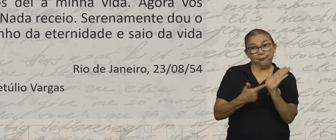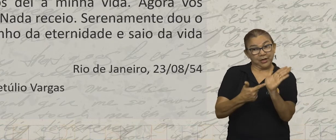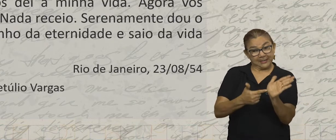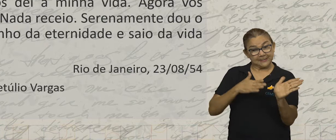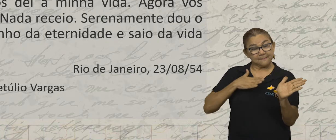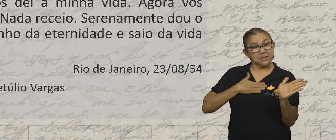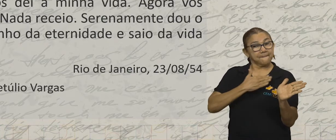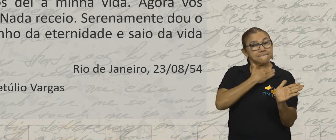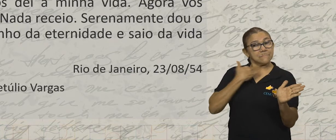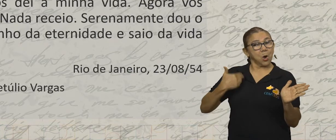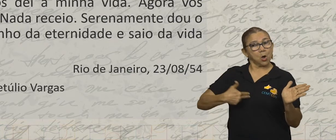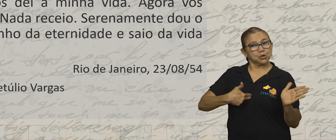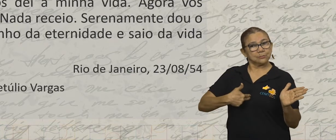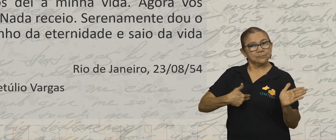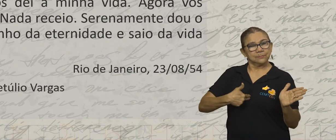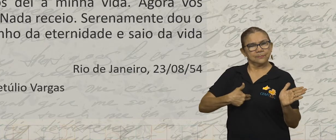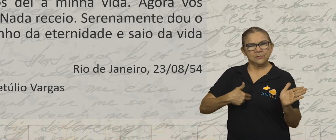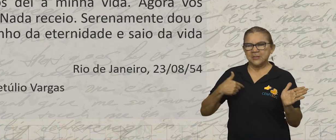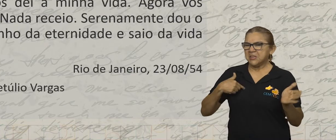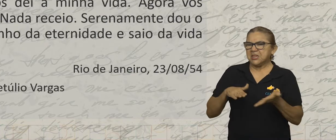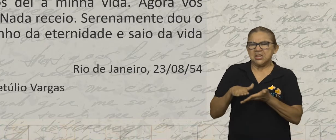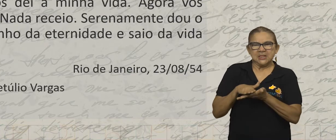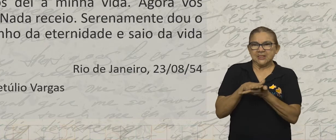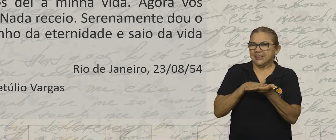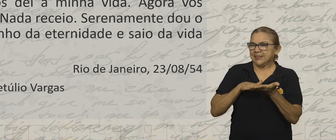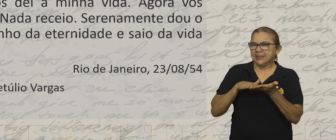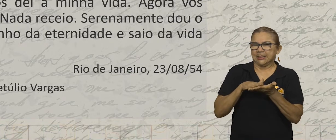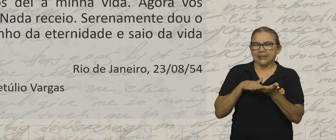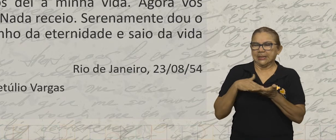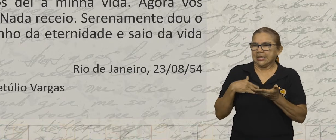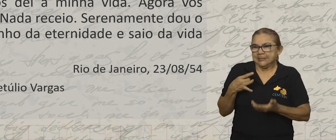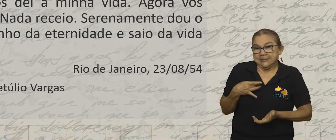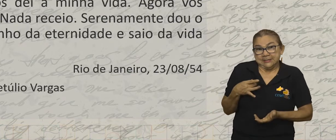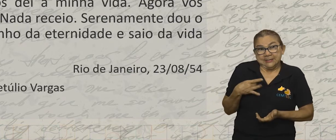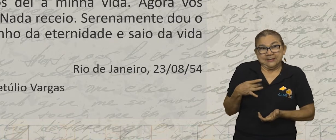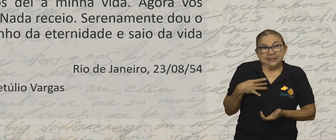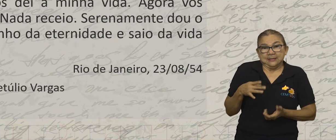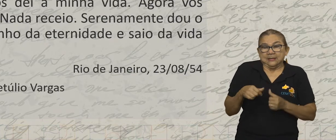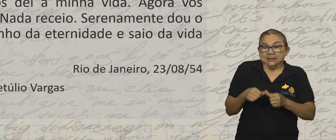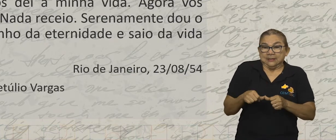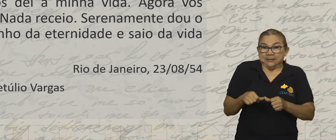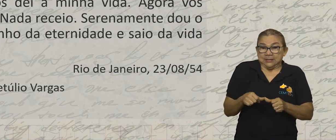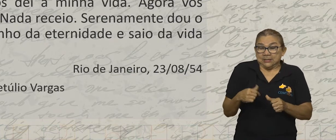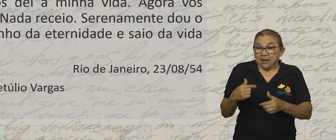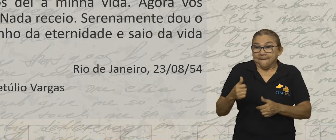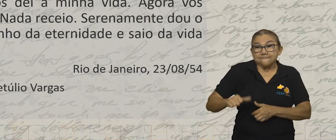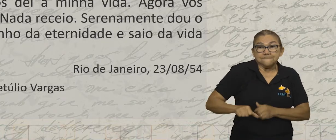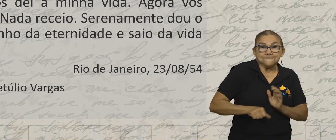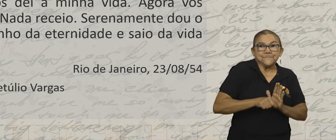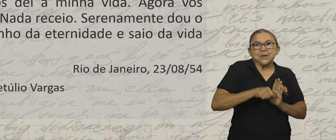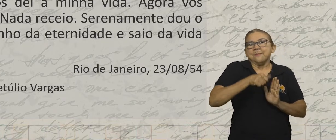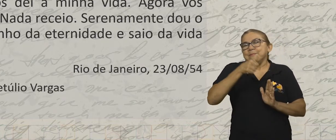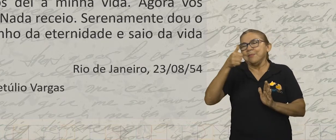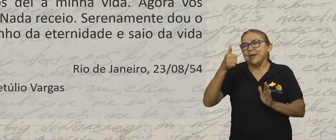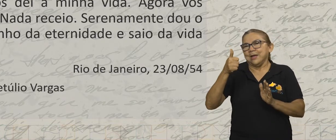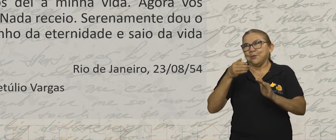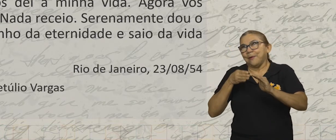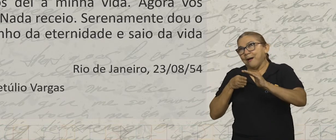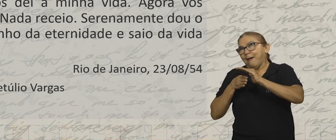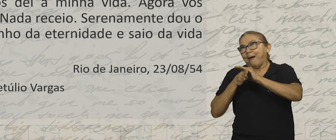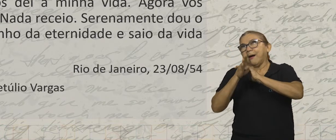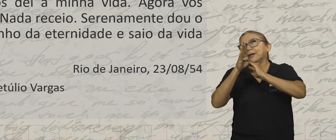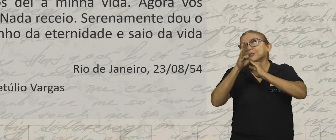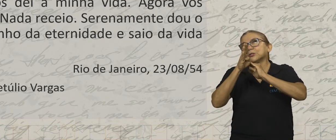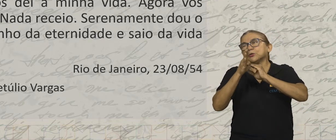morte. Nada receio. Serenamente dou o primeiro passo do caminho da eternidade e saio da